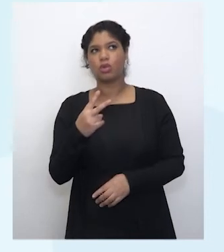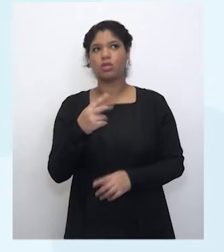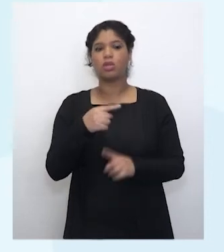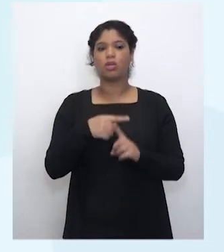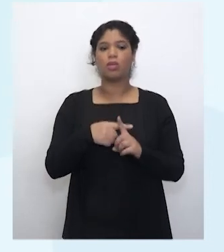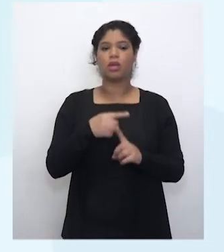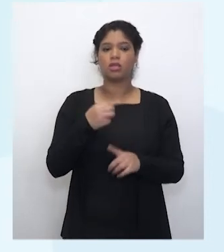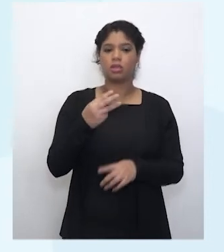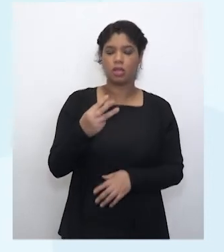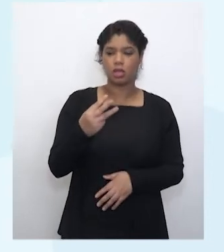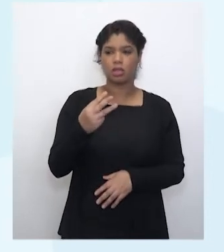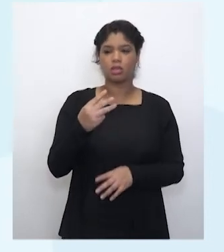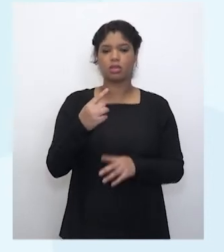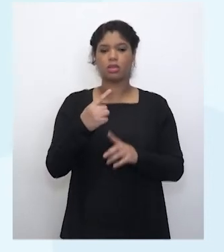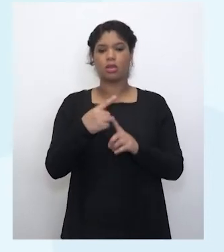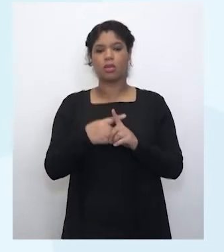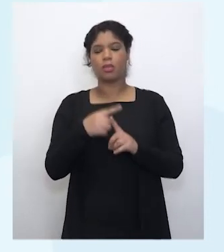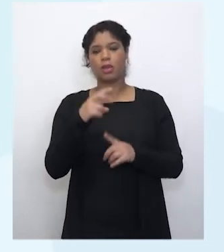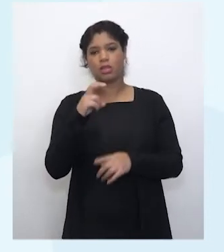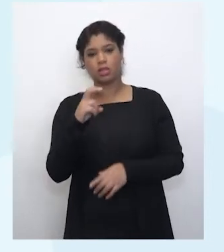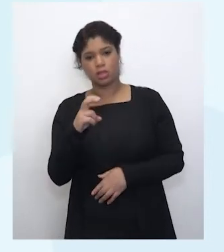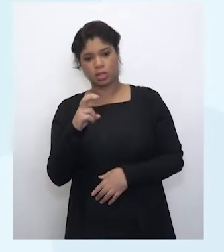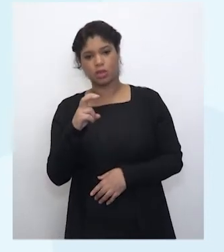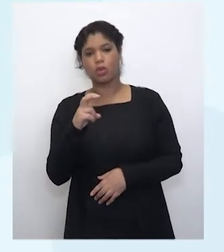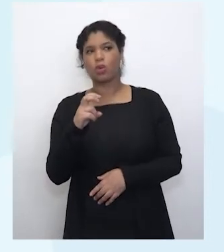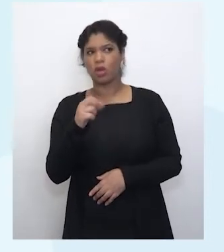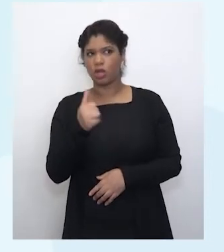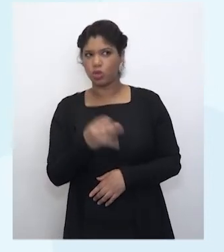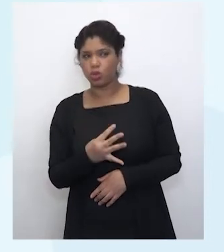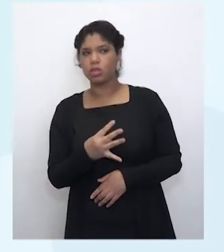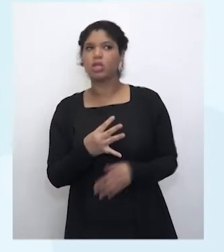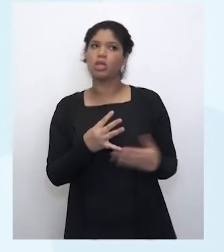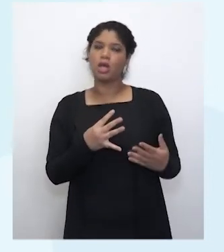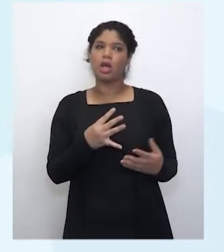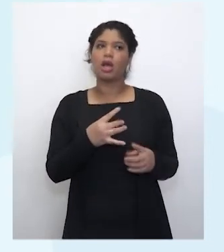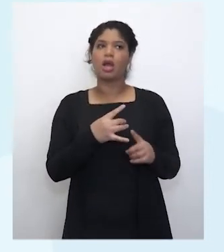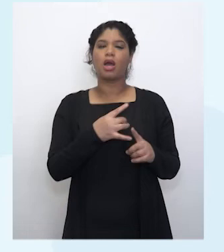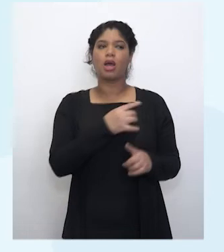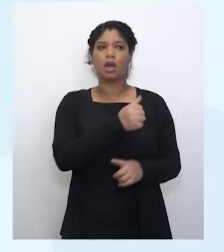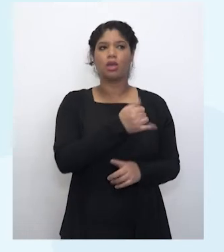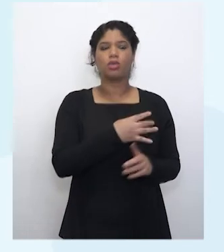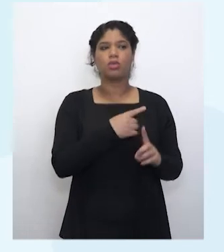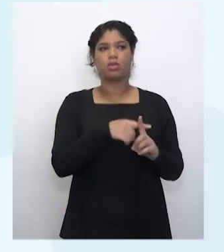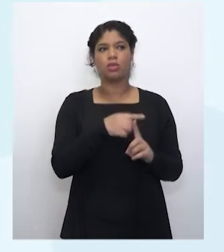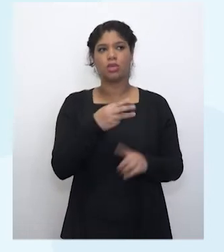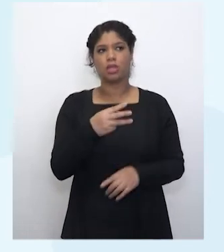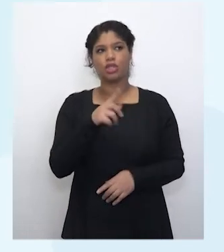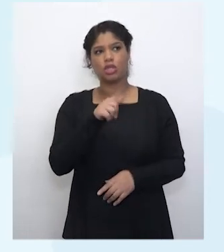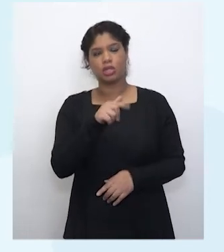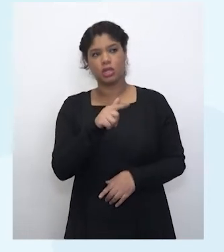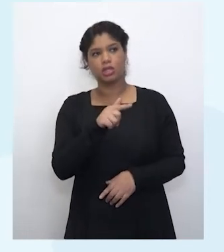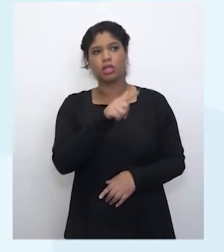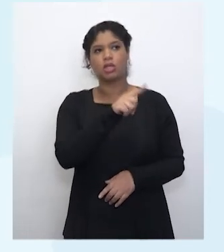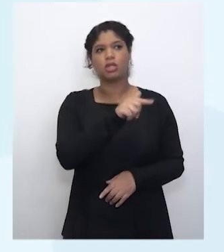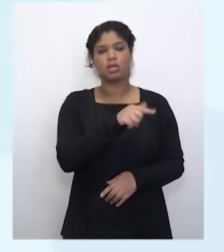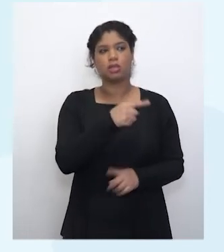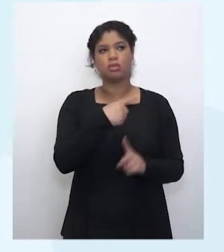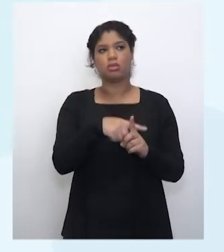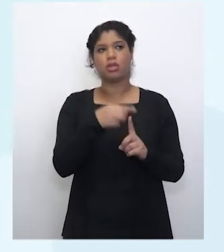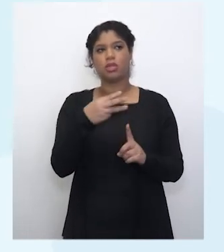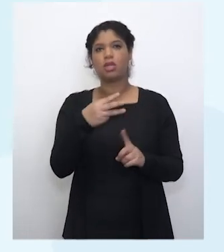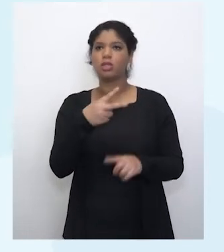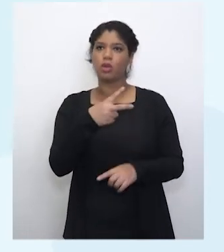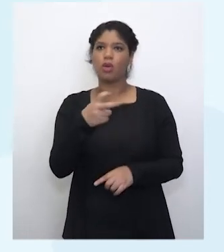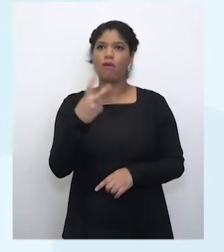9. 9 mais 5, 14. 14 com 3, 17. 17 com 3,